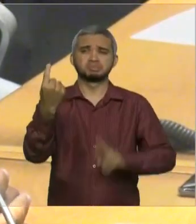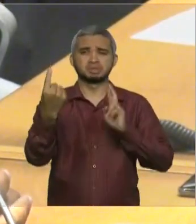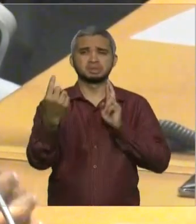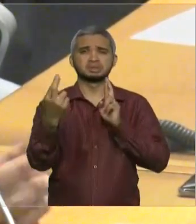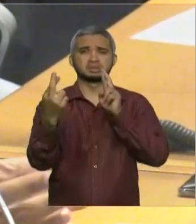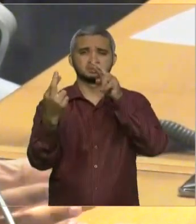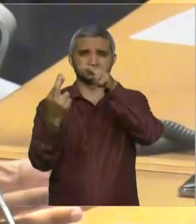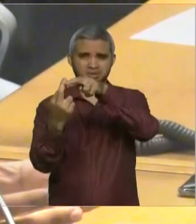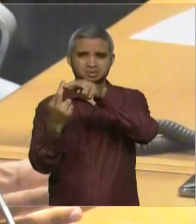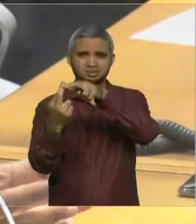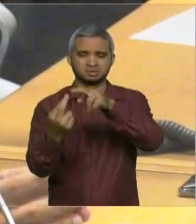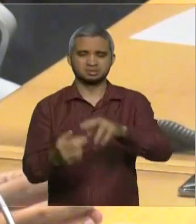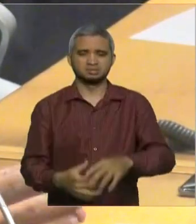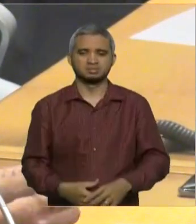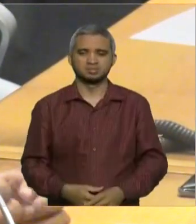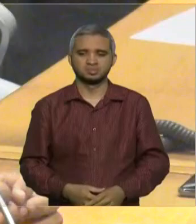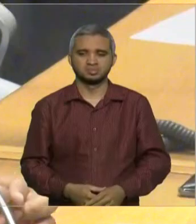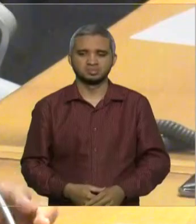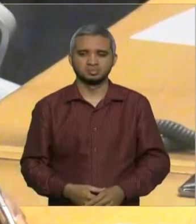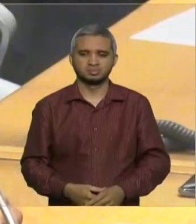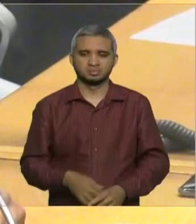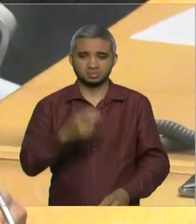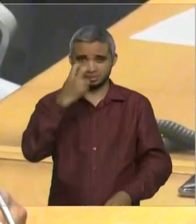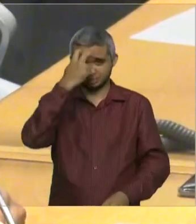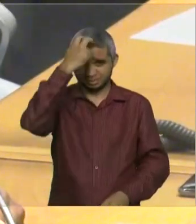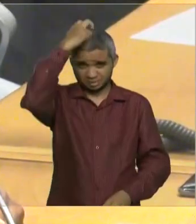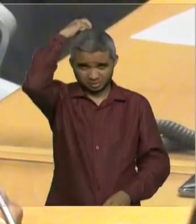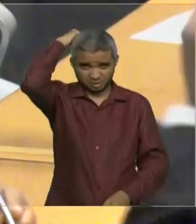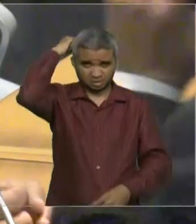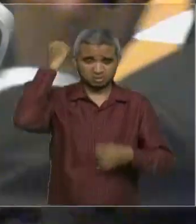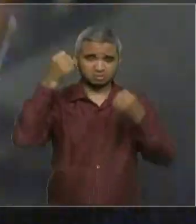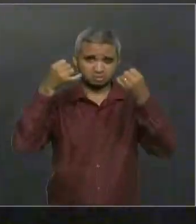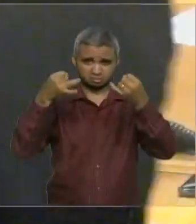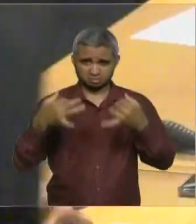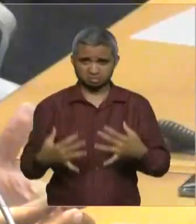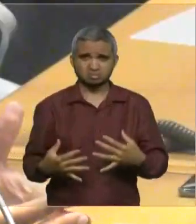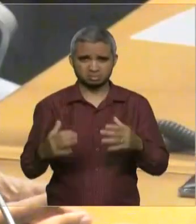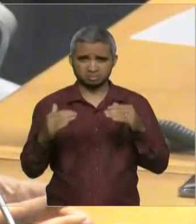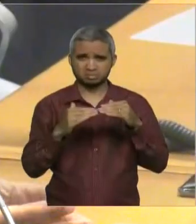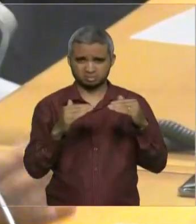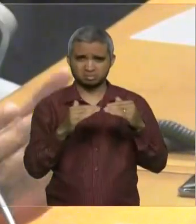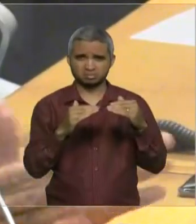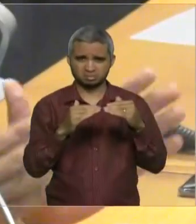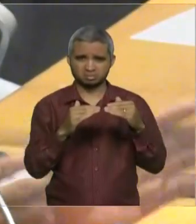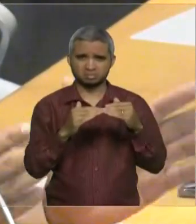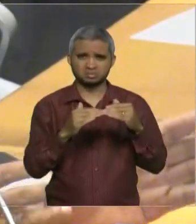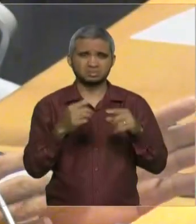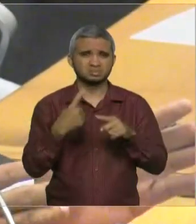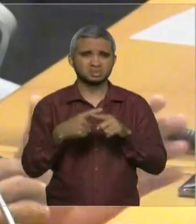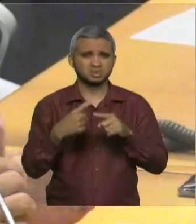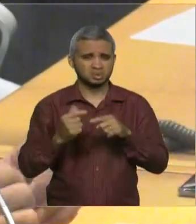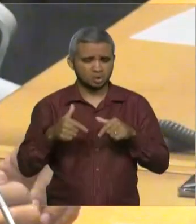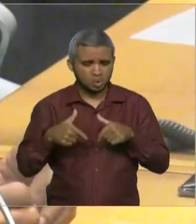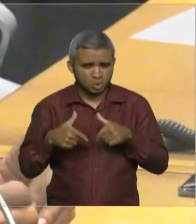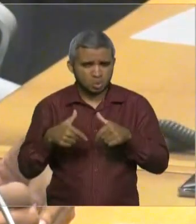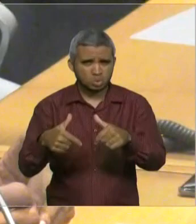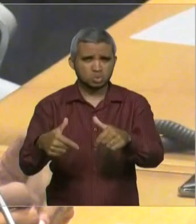muito real hoje, né? Que assim, a sua luta diária para estar aqui hoje na